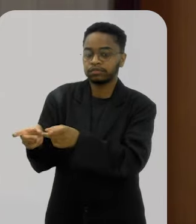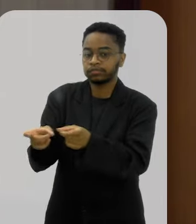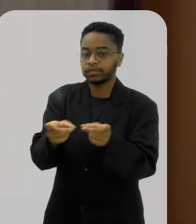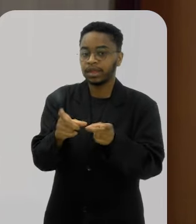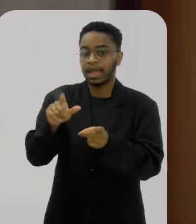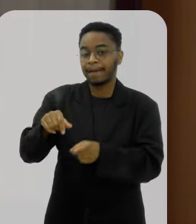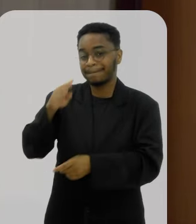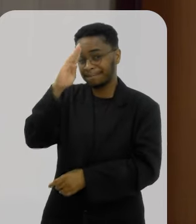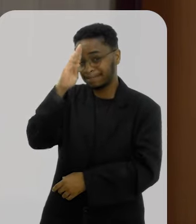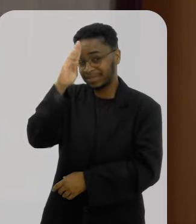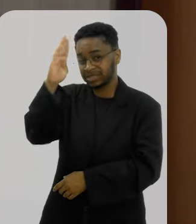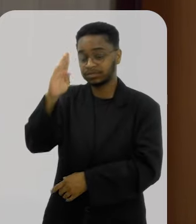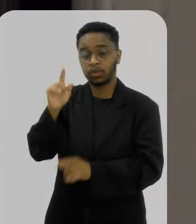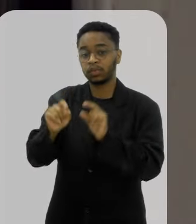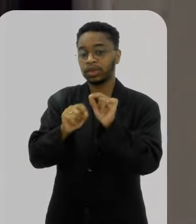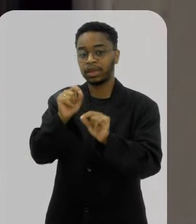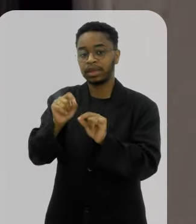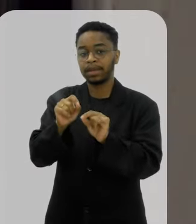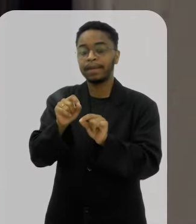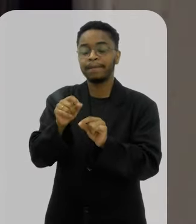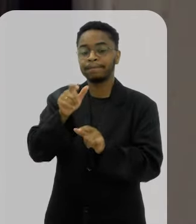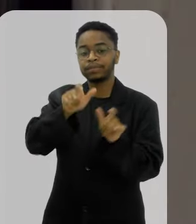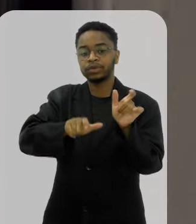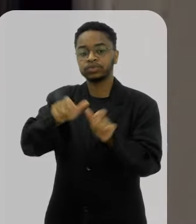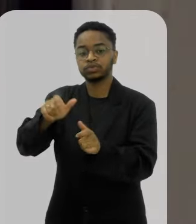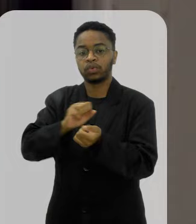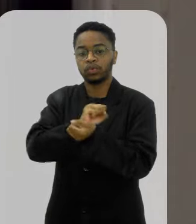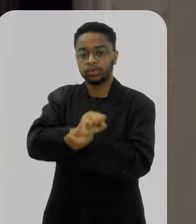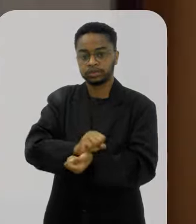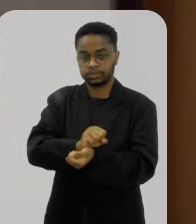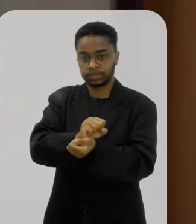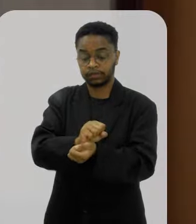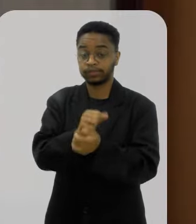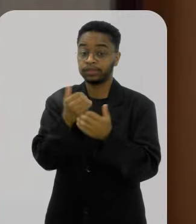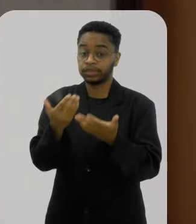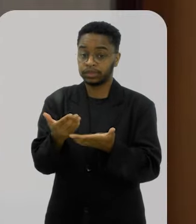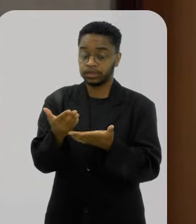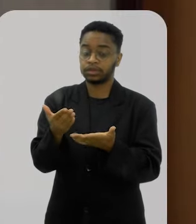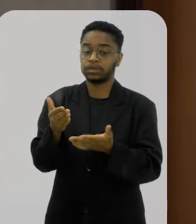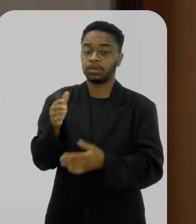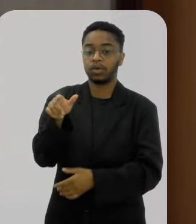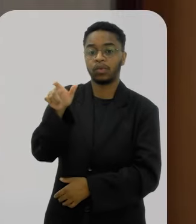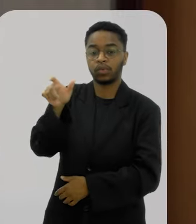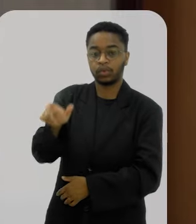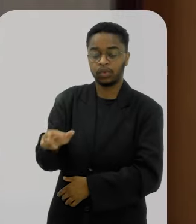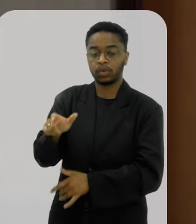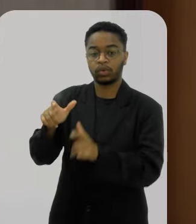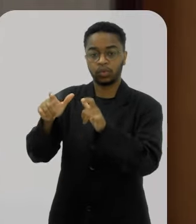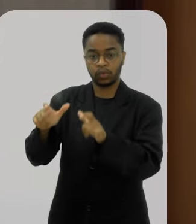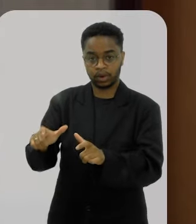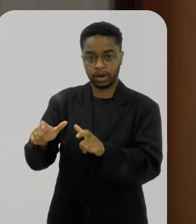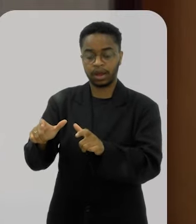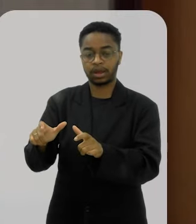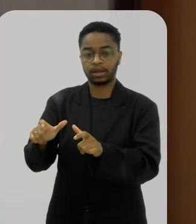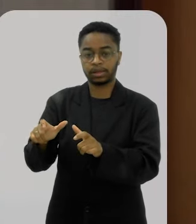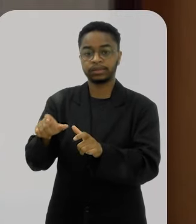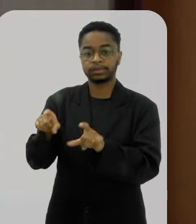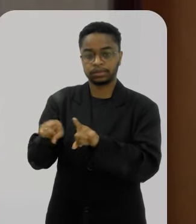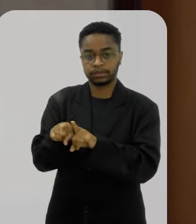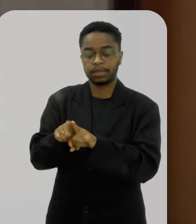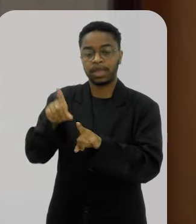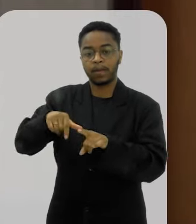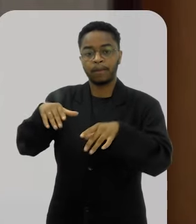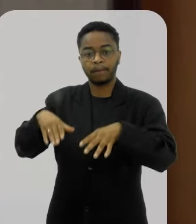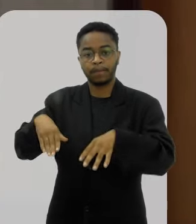comércio era principalmente de pessoas escravizadas. Então esse se tornou mais um palácio